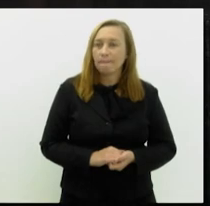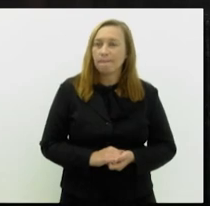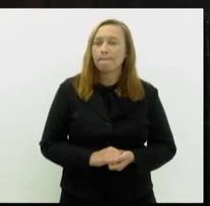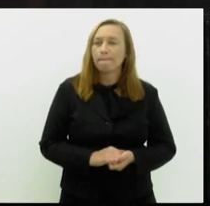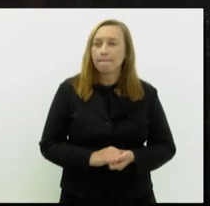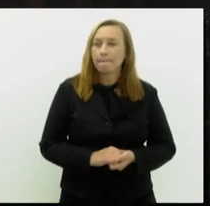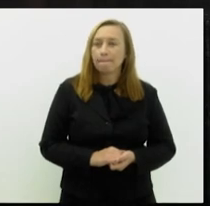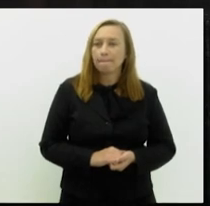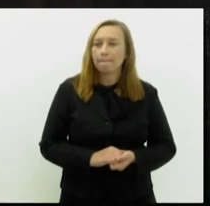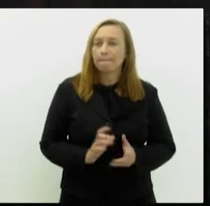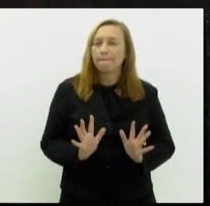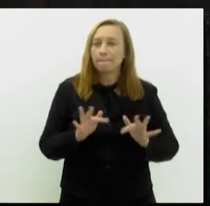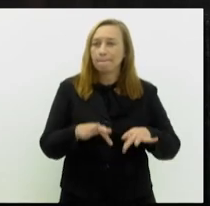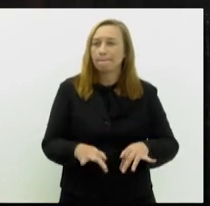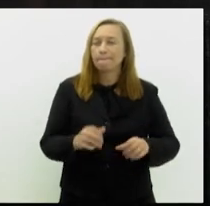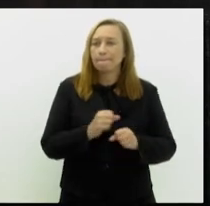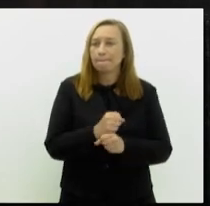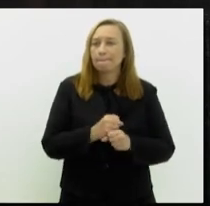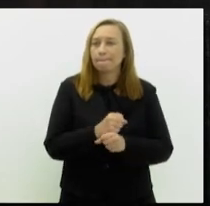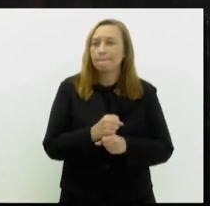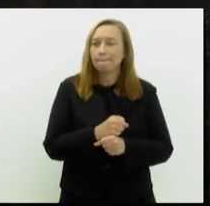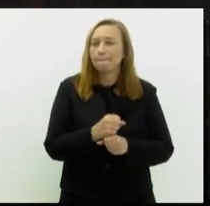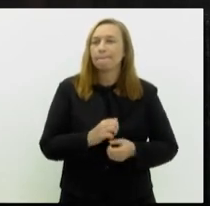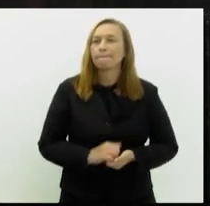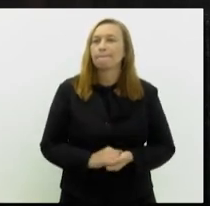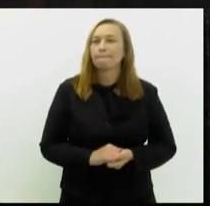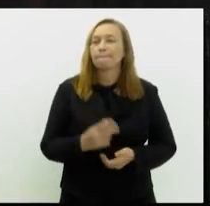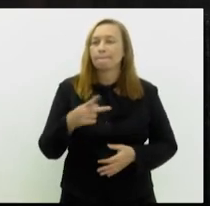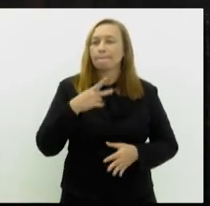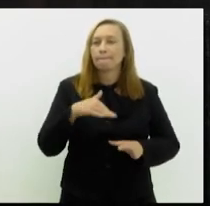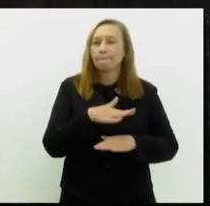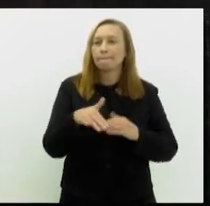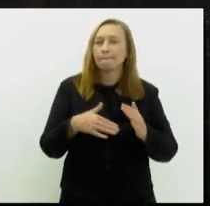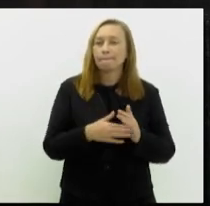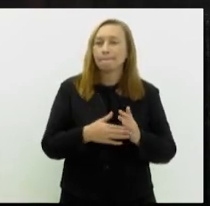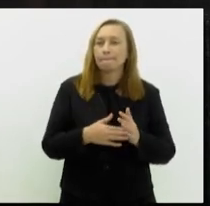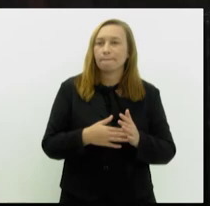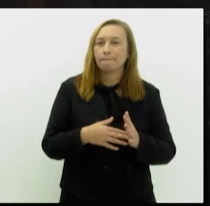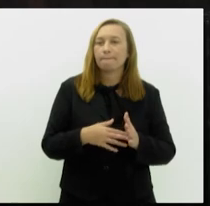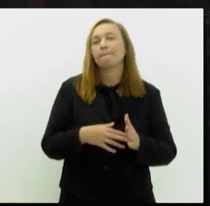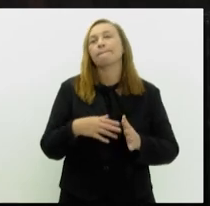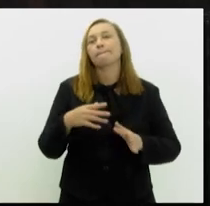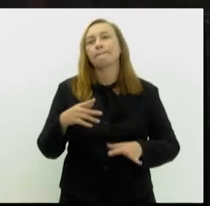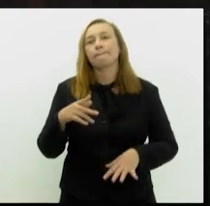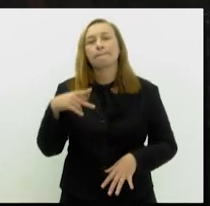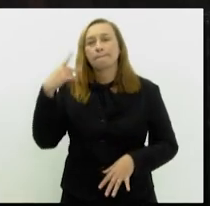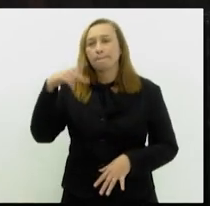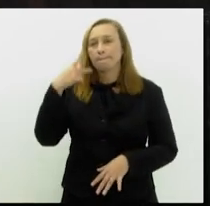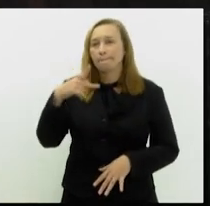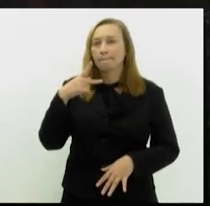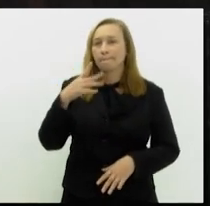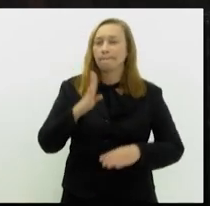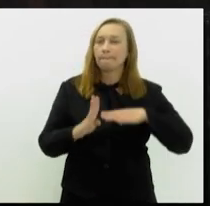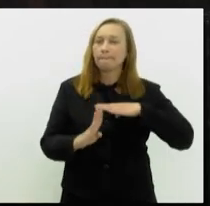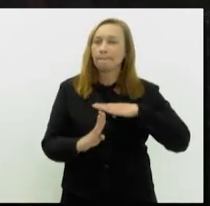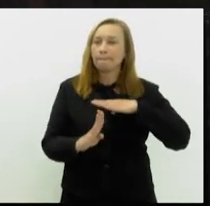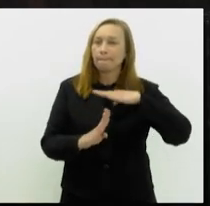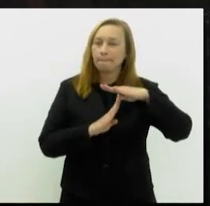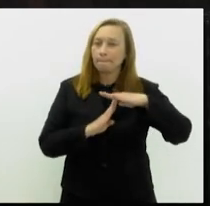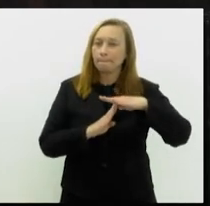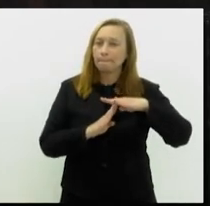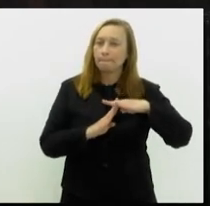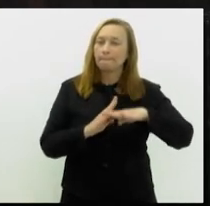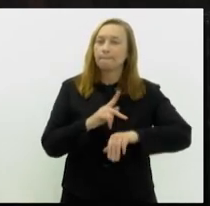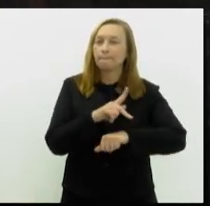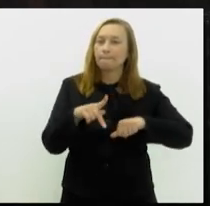ocorrerá no final do ano para atualizar toda a política de migração do nosso país. E para lá, senhor presidente,